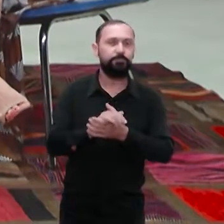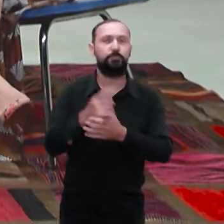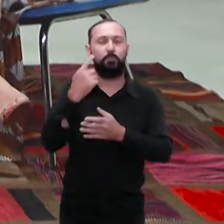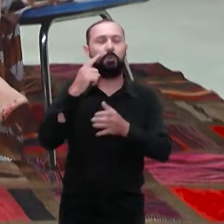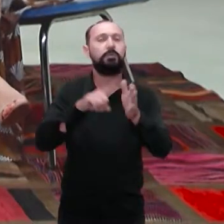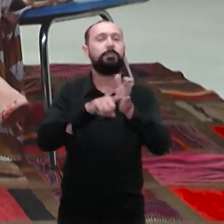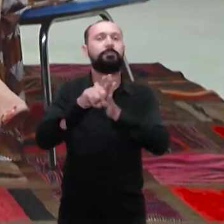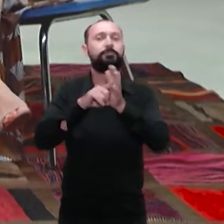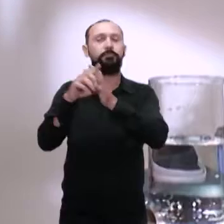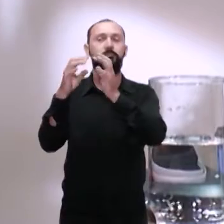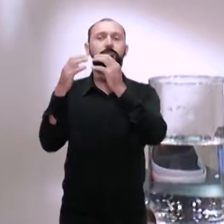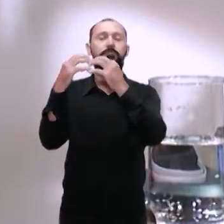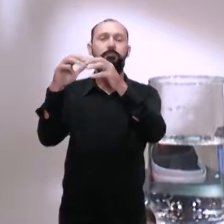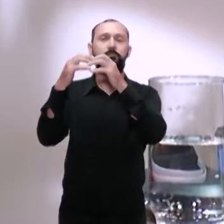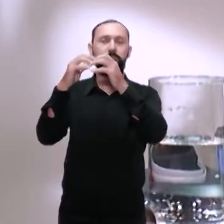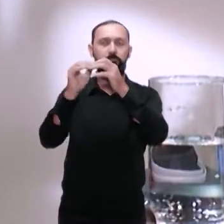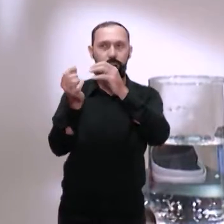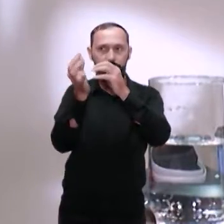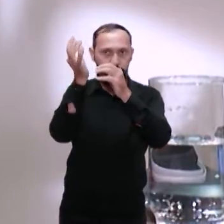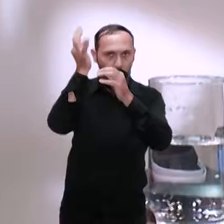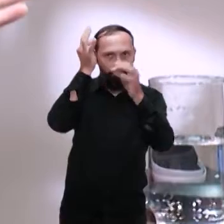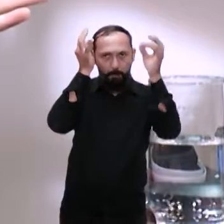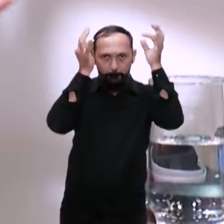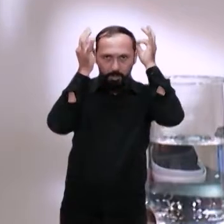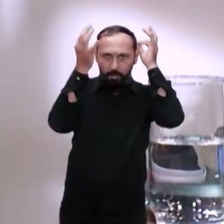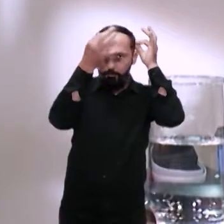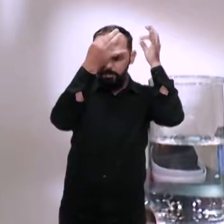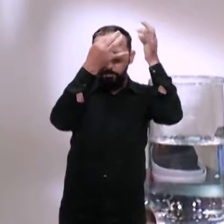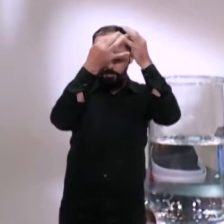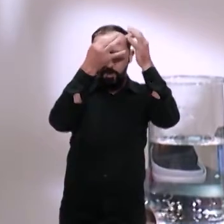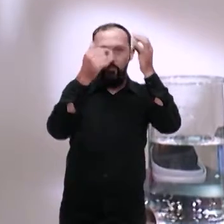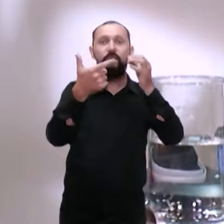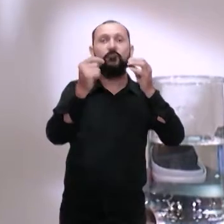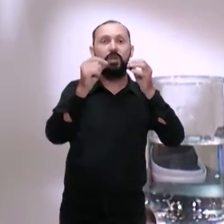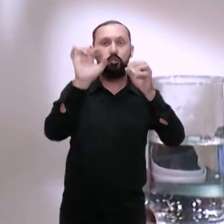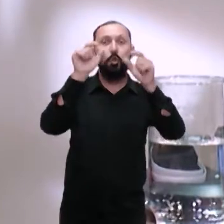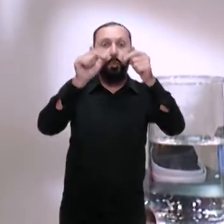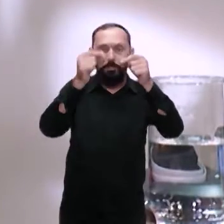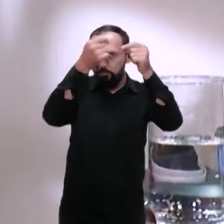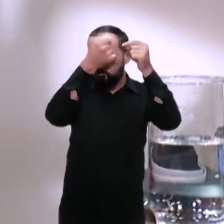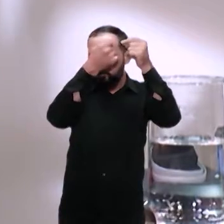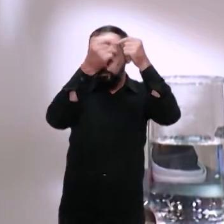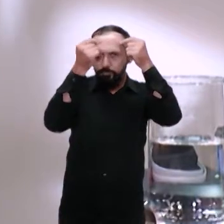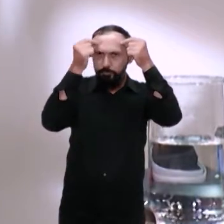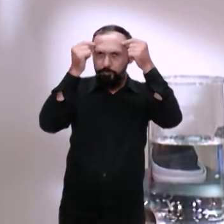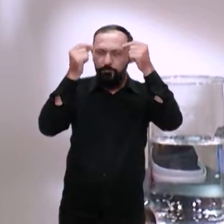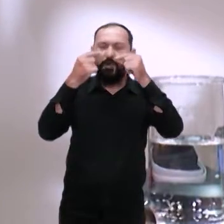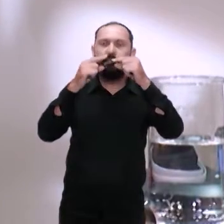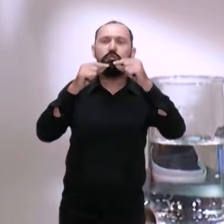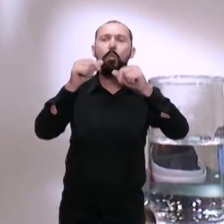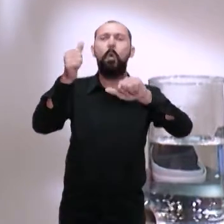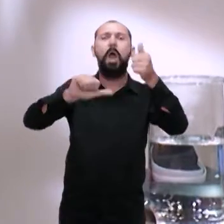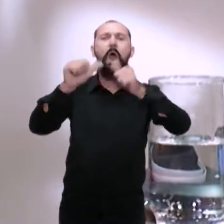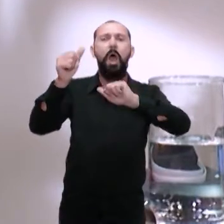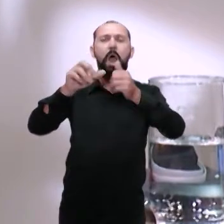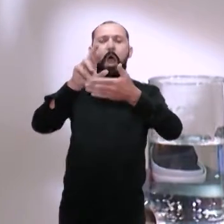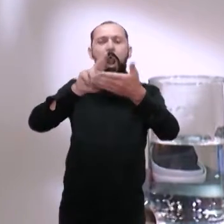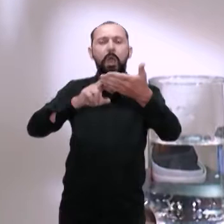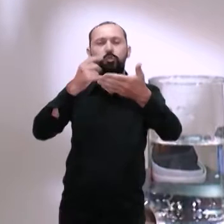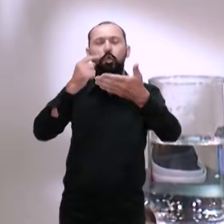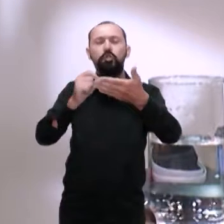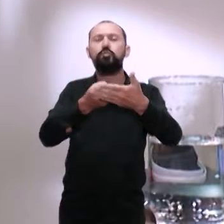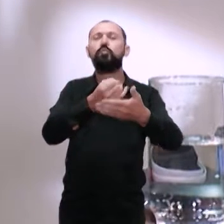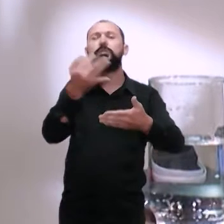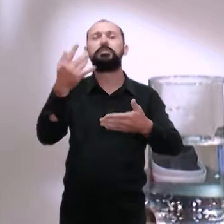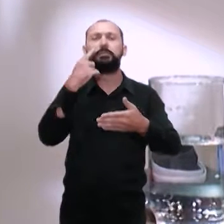É normal isso? Quando a gente mapeia esse cérebro com eletroencefalografia, nós mapeamos 20 pontos. Então, vai sair um